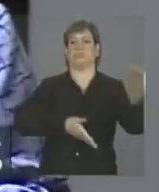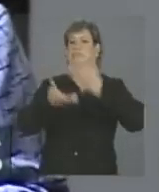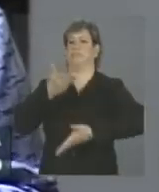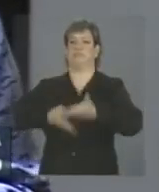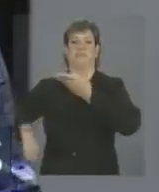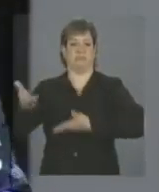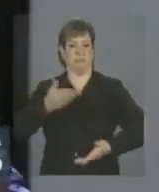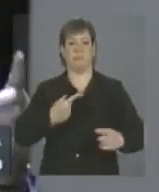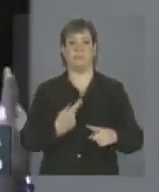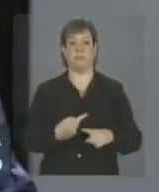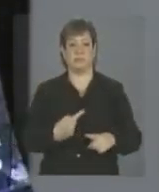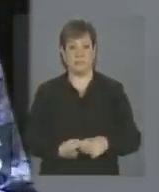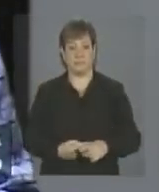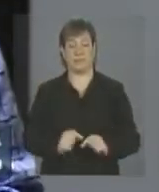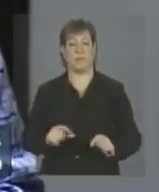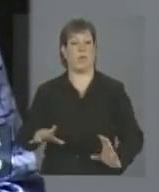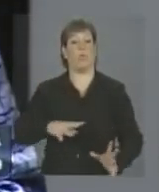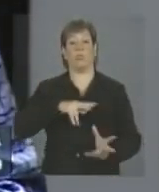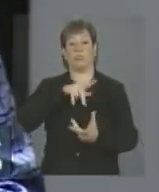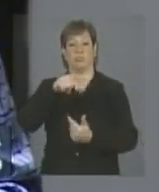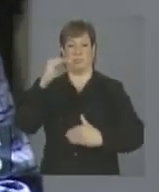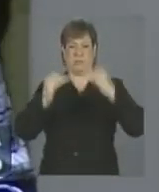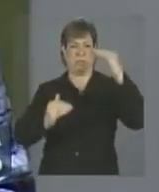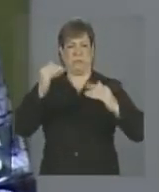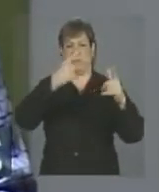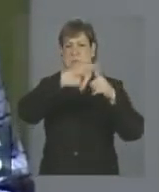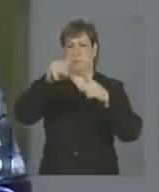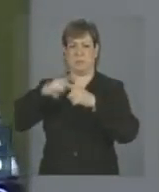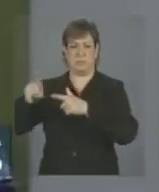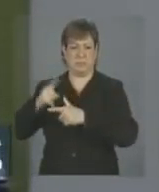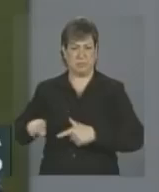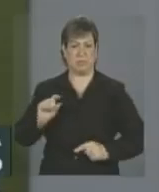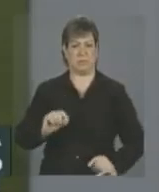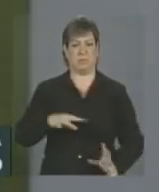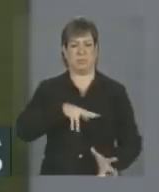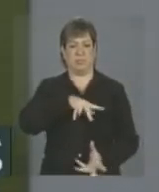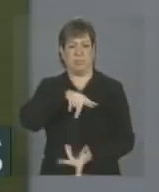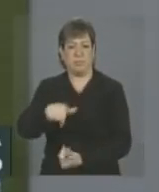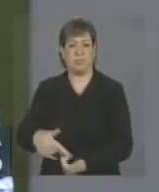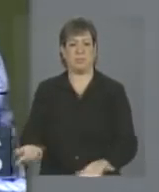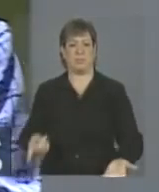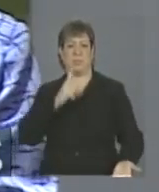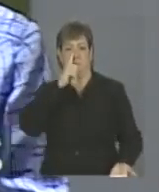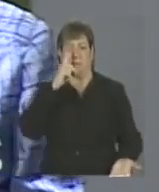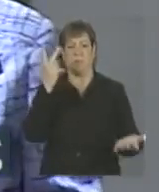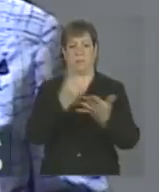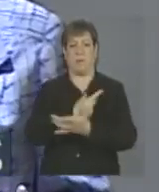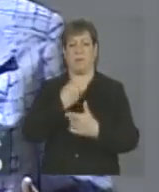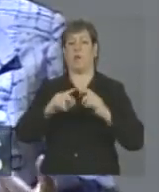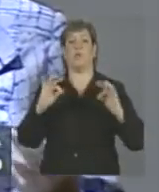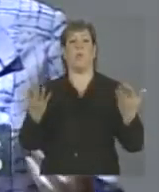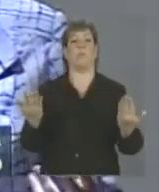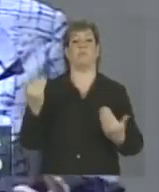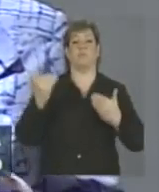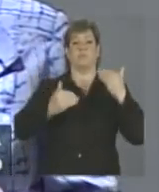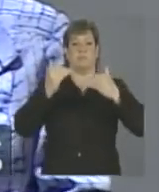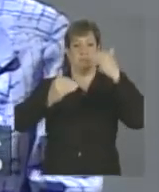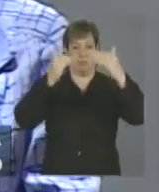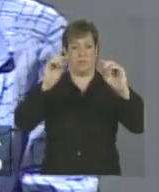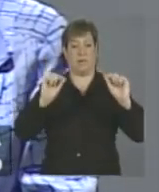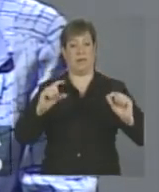coisas. No mundo crescentemente desigual, no mundo em que todo o desenvolvimento, todo